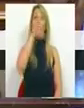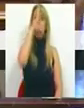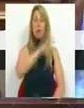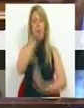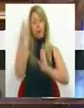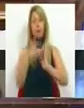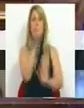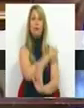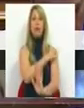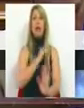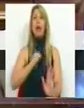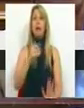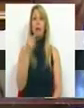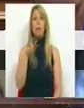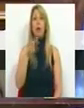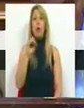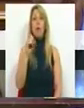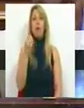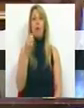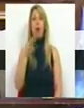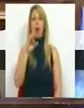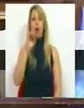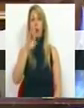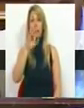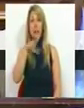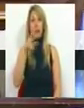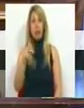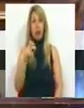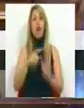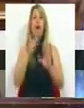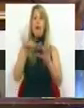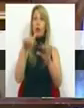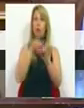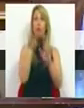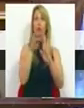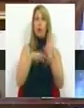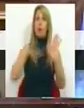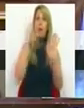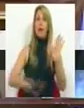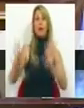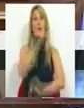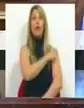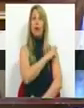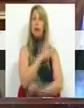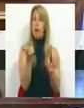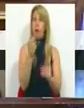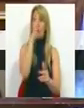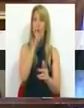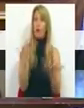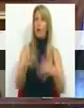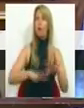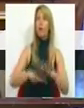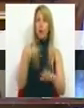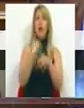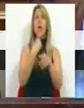vacina antipneumocócica no Programa Nacional de Vacinação, o que o anterior Governo já fez. E o estudo da possibilidade de inclusão no